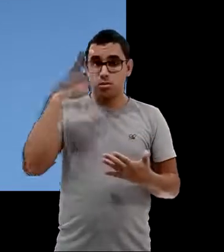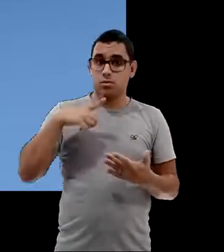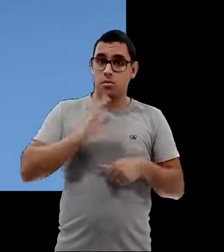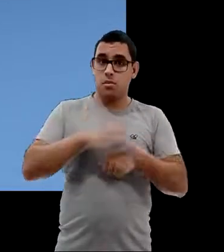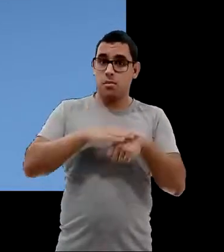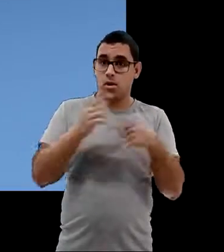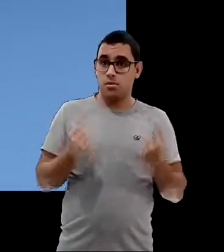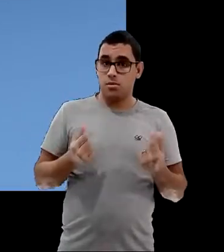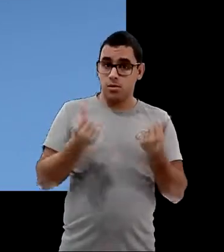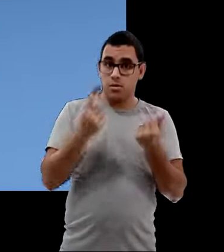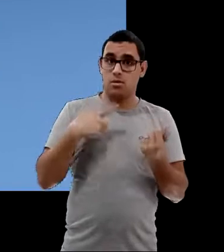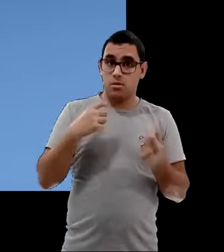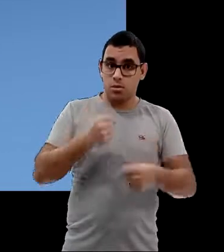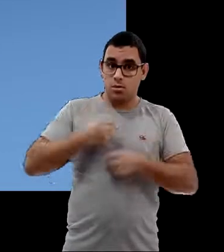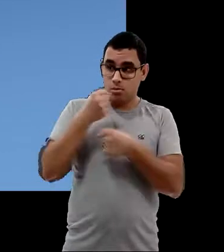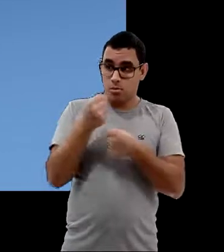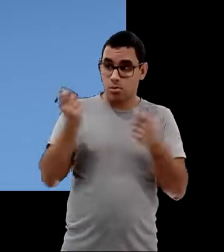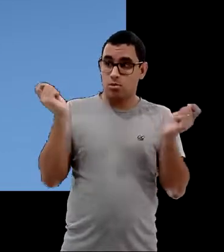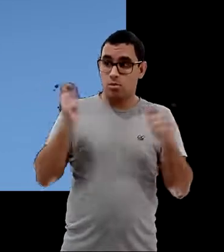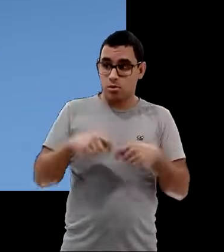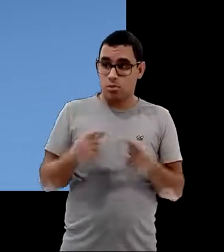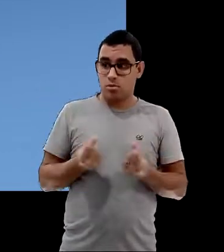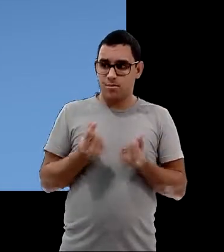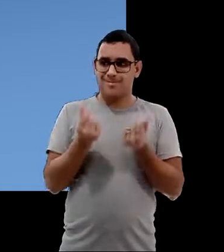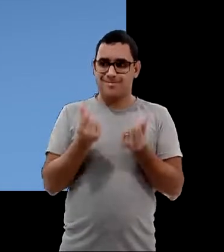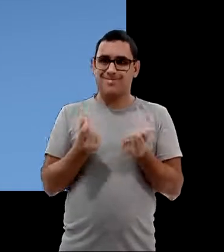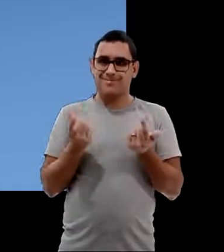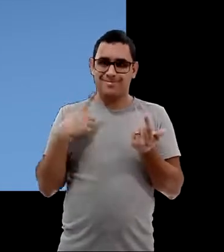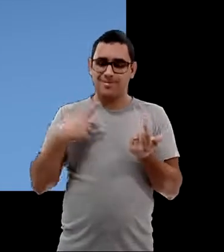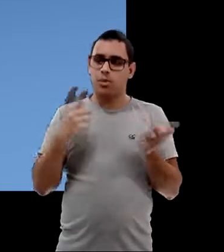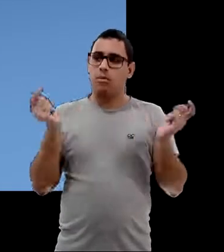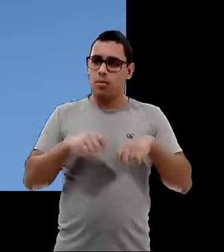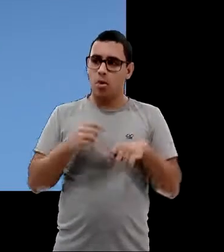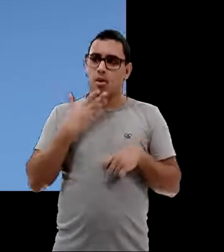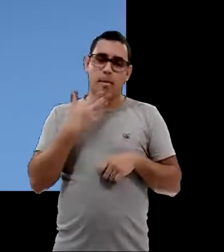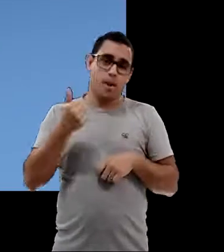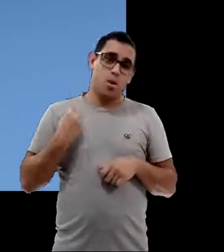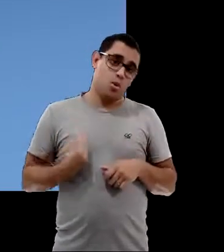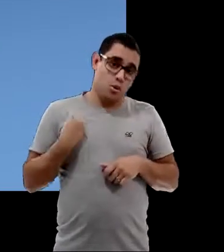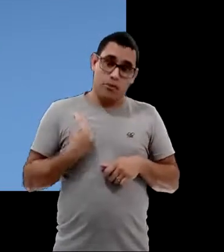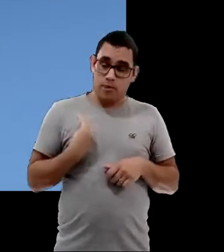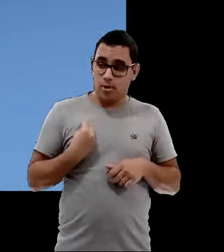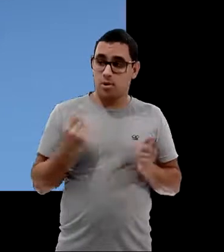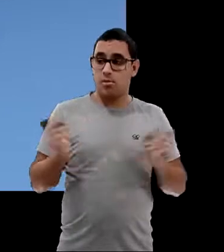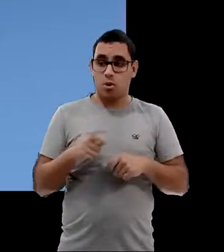que tem mais dinheiro, que tem poder aquisitivo maior, pode usufruir de melhores